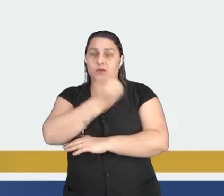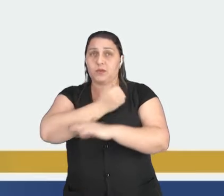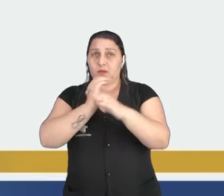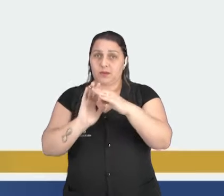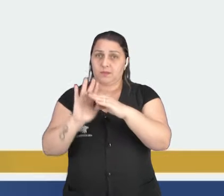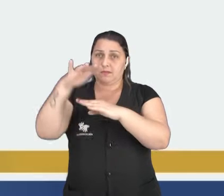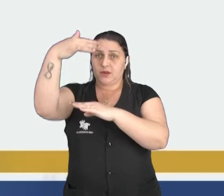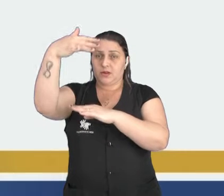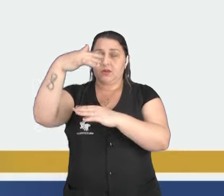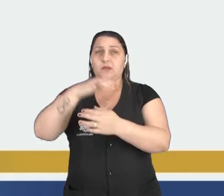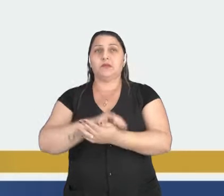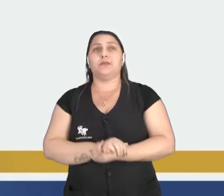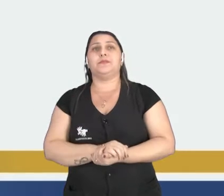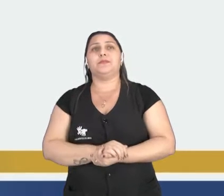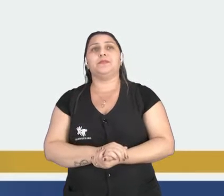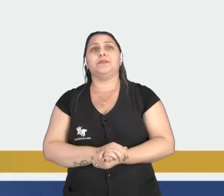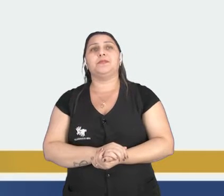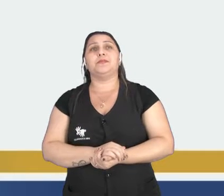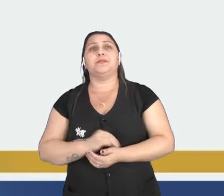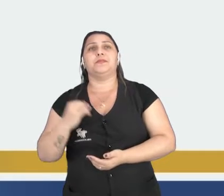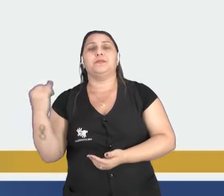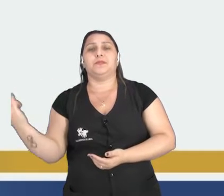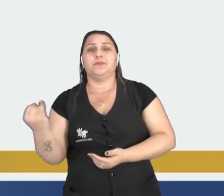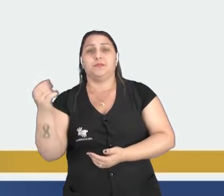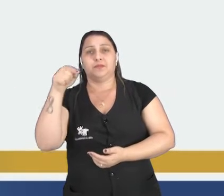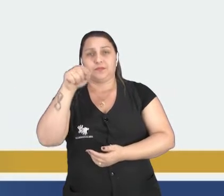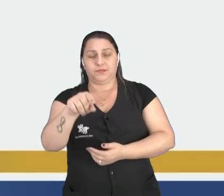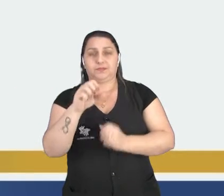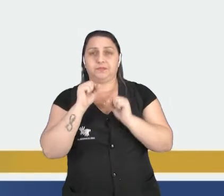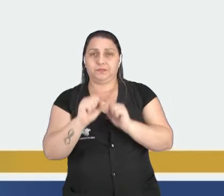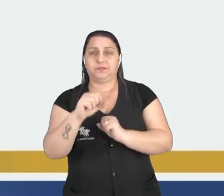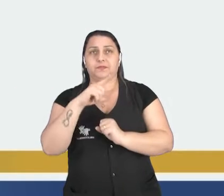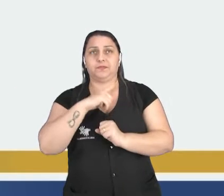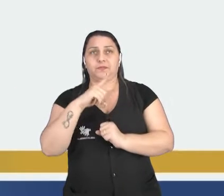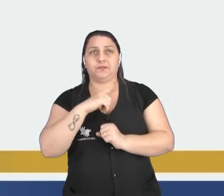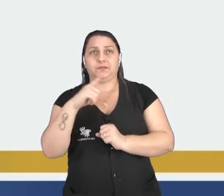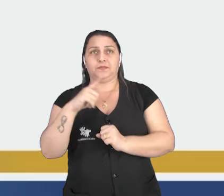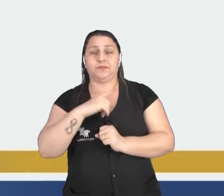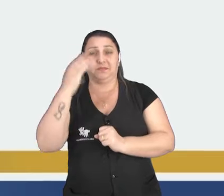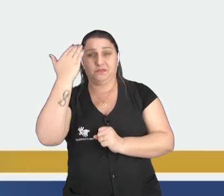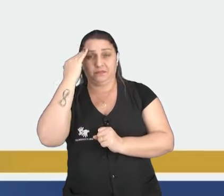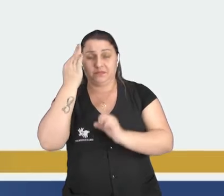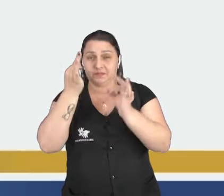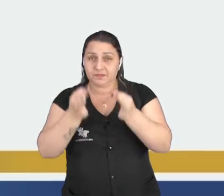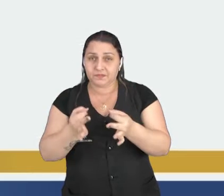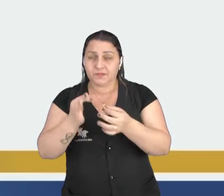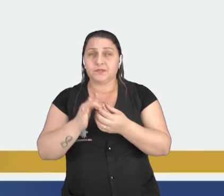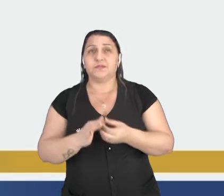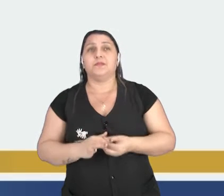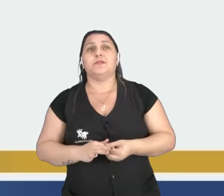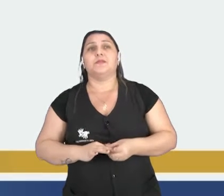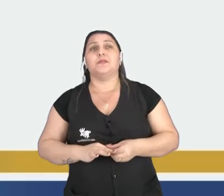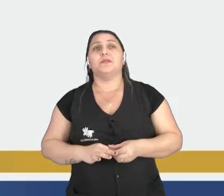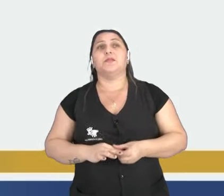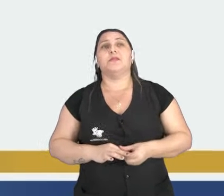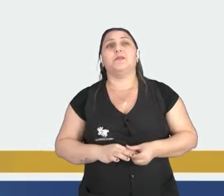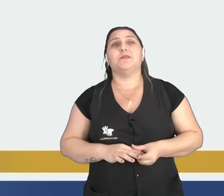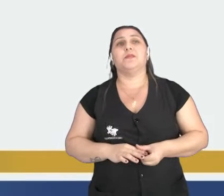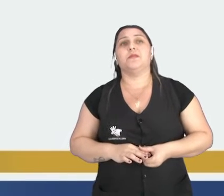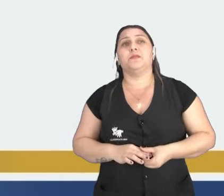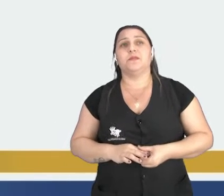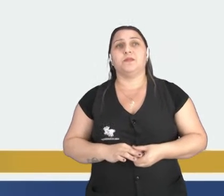maior, tá? Então é importante que você possa ter essa noção, certinho? Agora, olha o